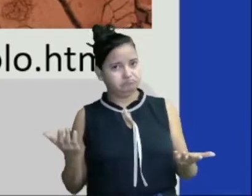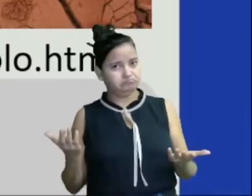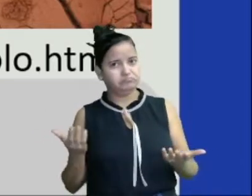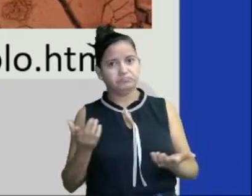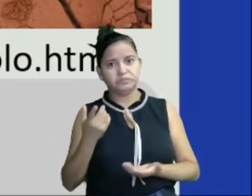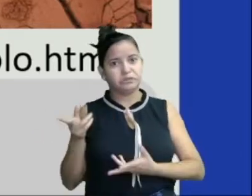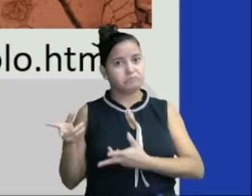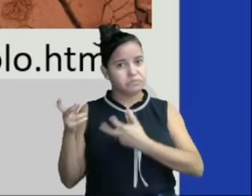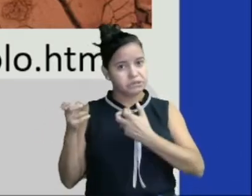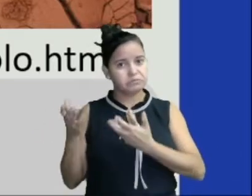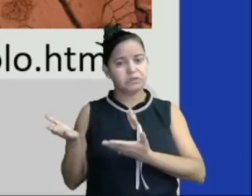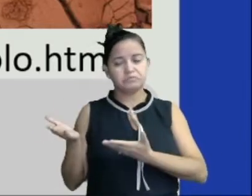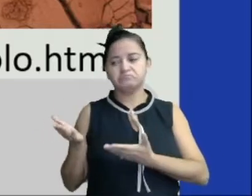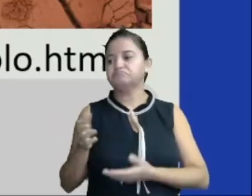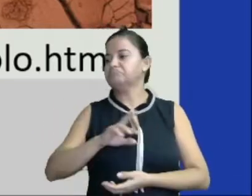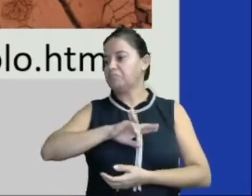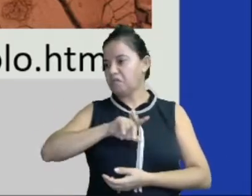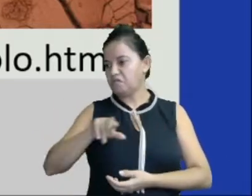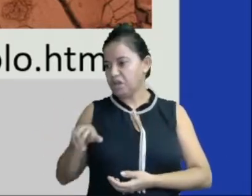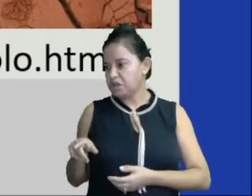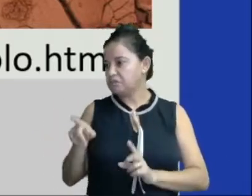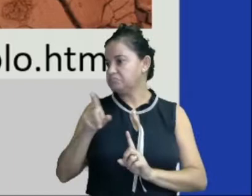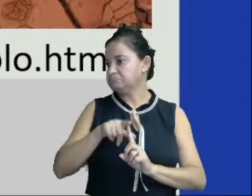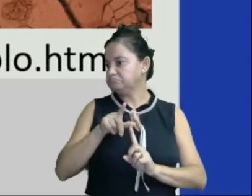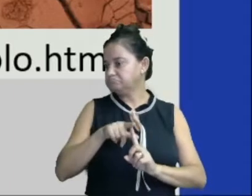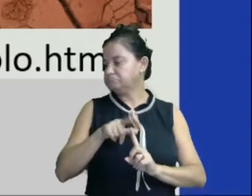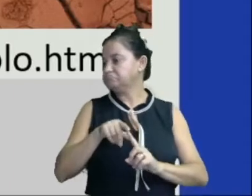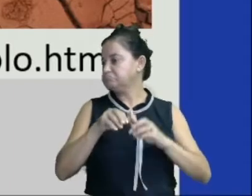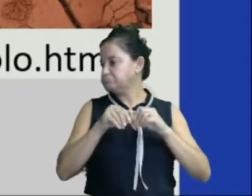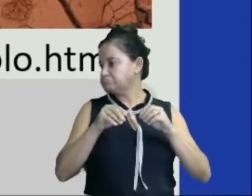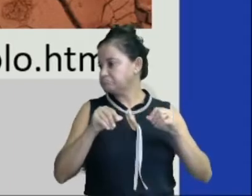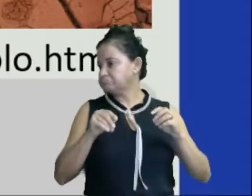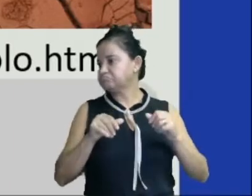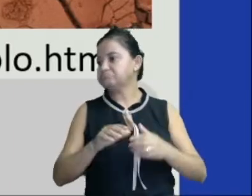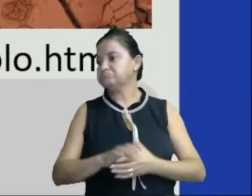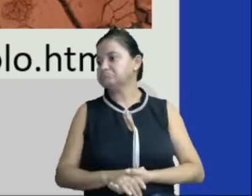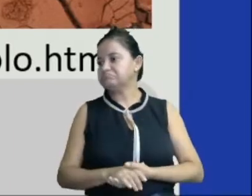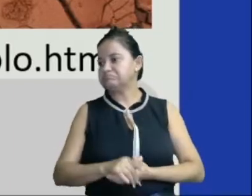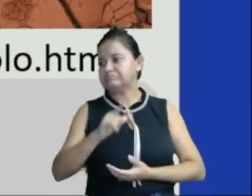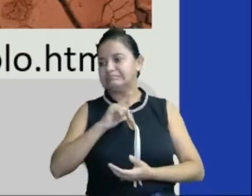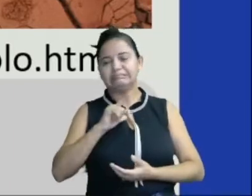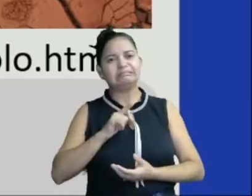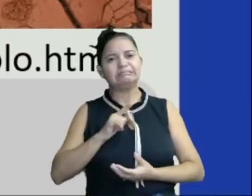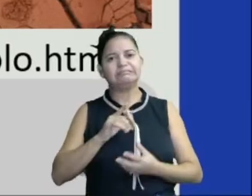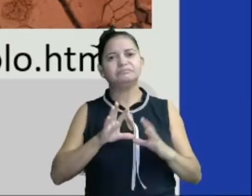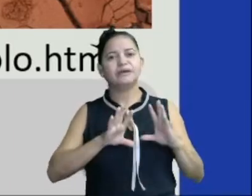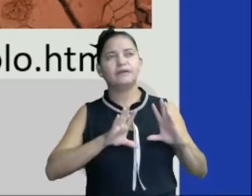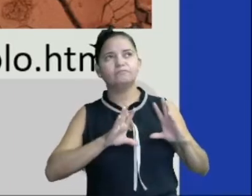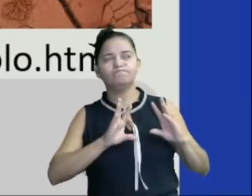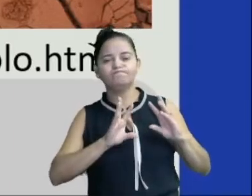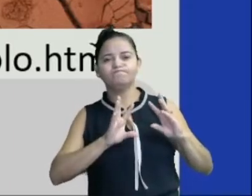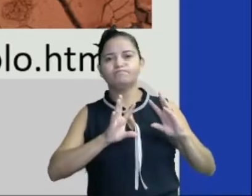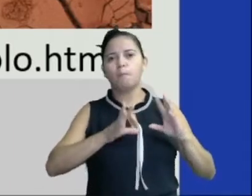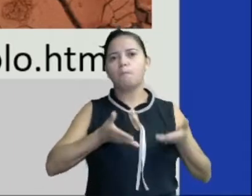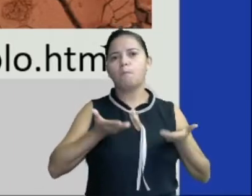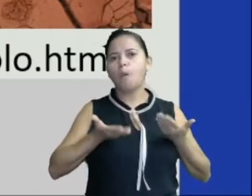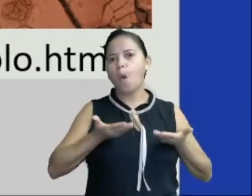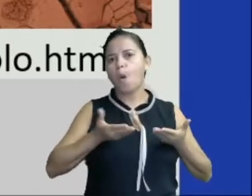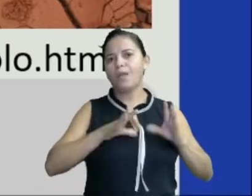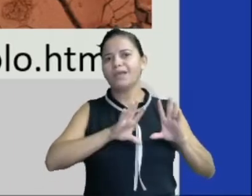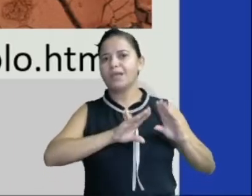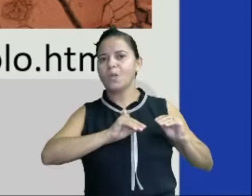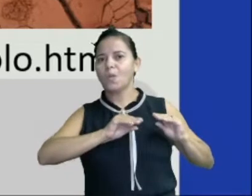cotidiano, a gente vai observar que existem vários tipos de solo. Existem aqueles solos que são mais argilosos, existem aqueles solos que são